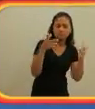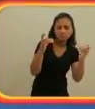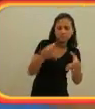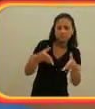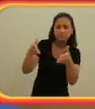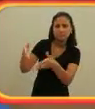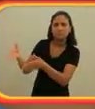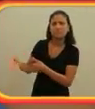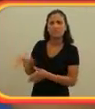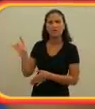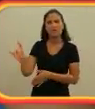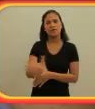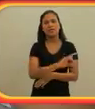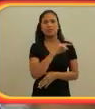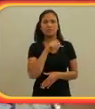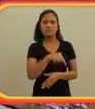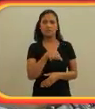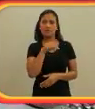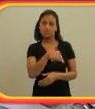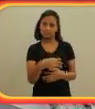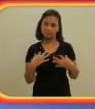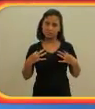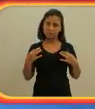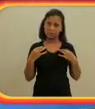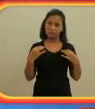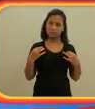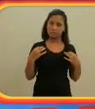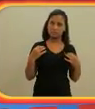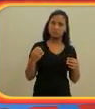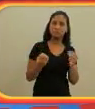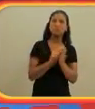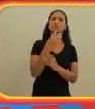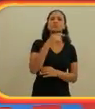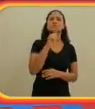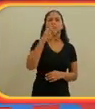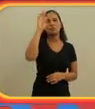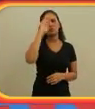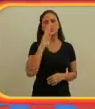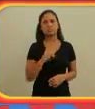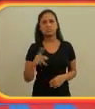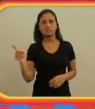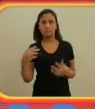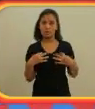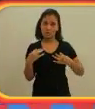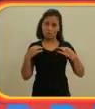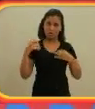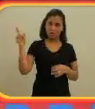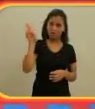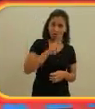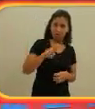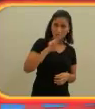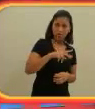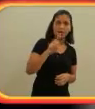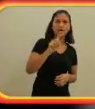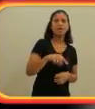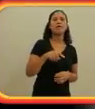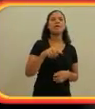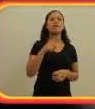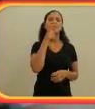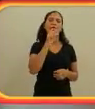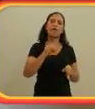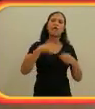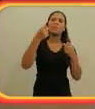com a necessidade específica de cada paciente. A ideia dessa roupa surgiu na Rússia, a partir de uma roupa